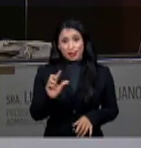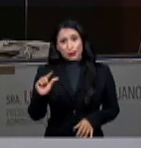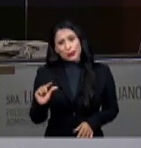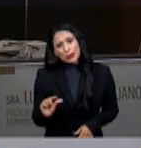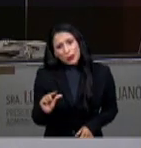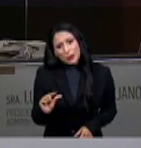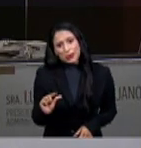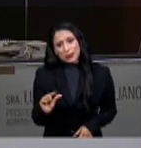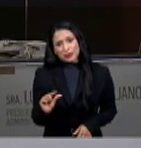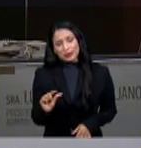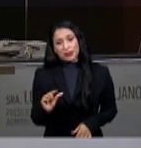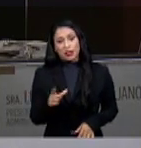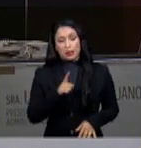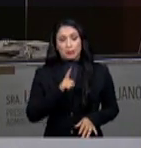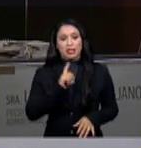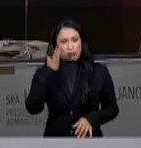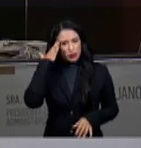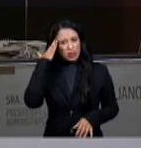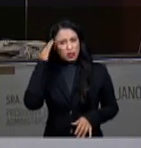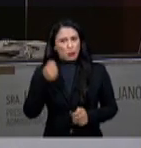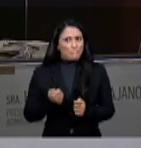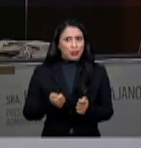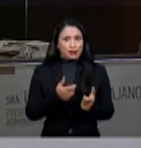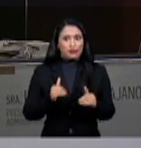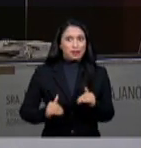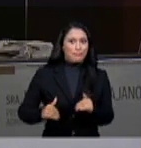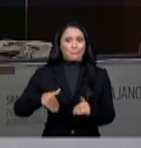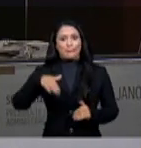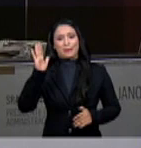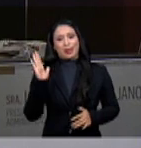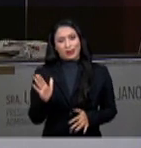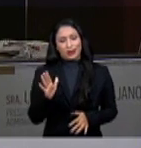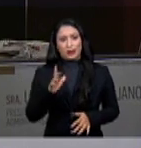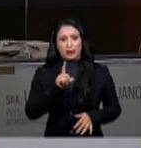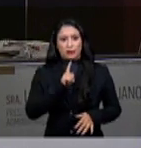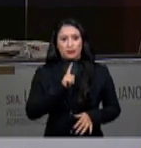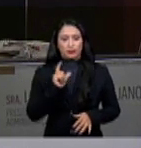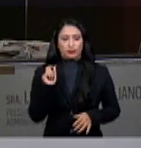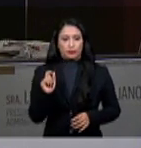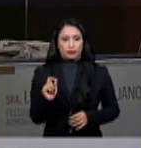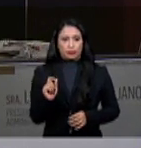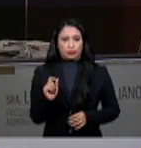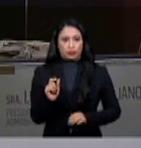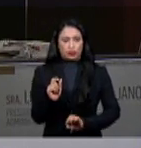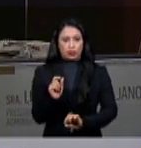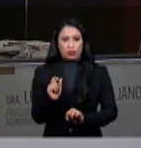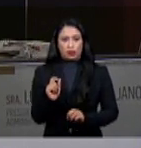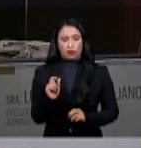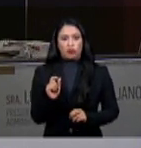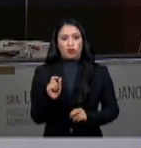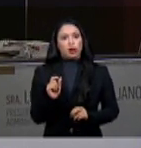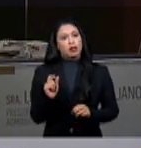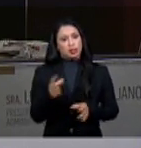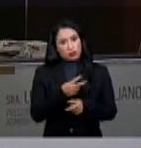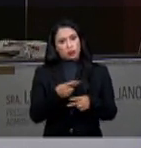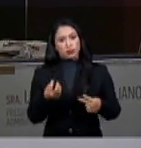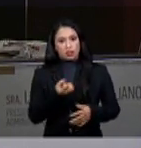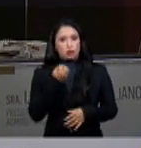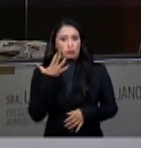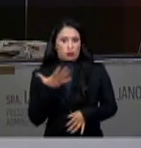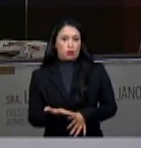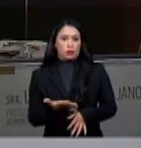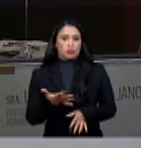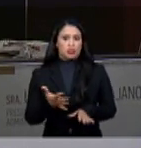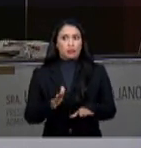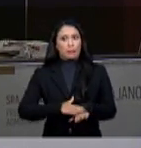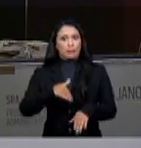fizerem porque o benefício é muito maior do que o custo esta tem sido a minha voz em todo lugar e assim por diante a gente tem